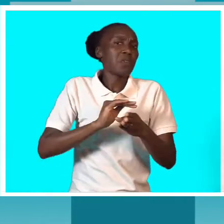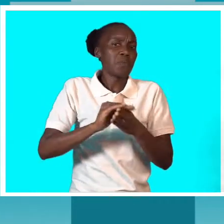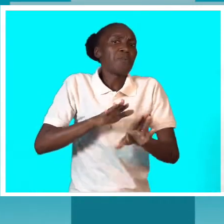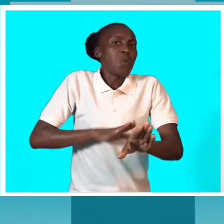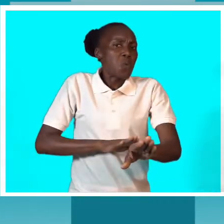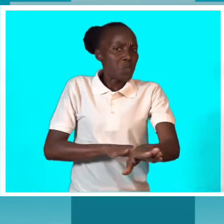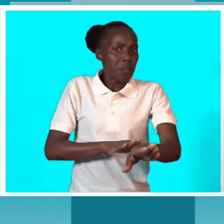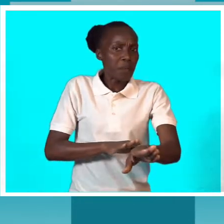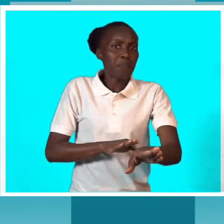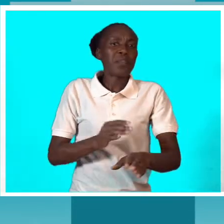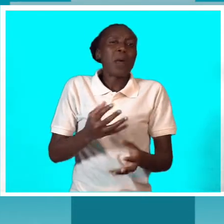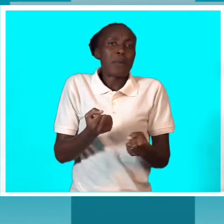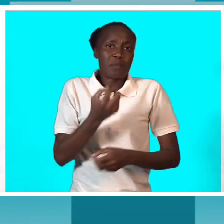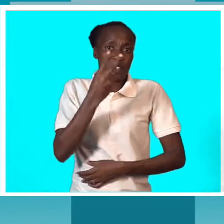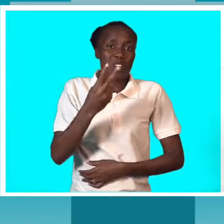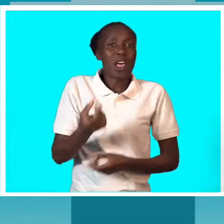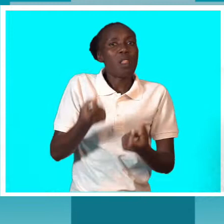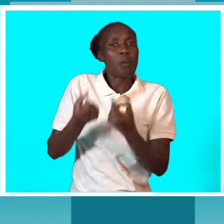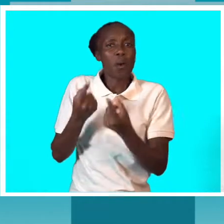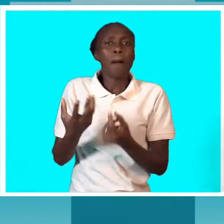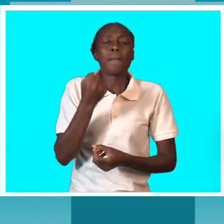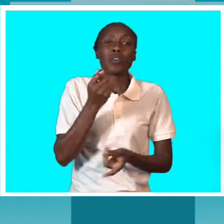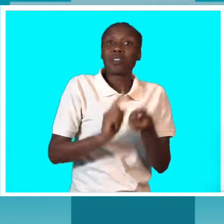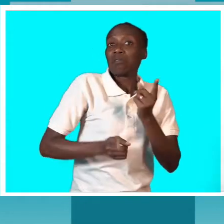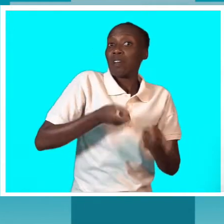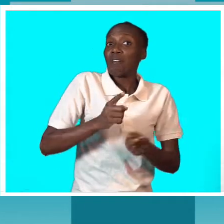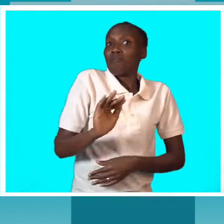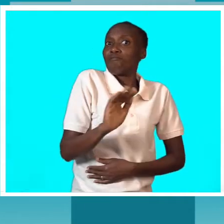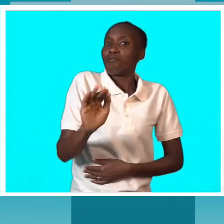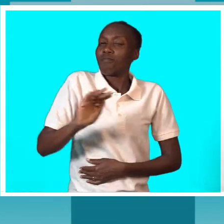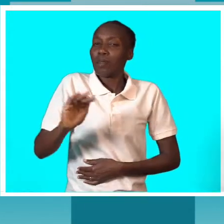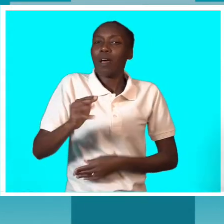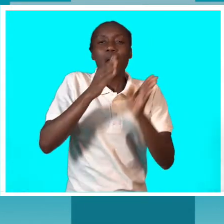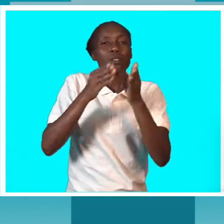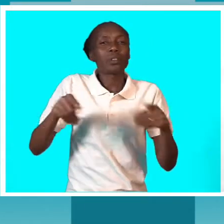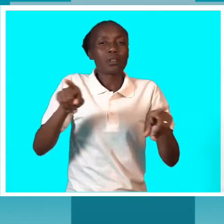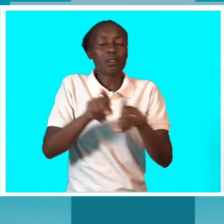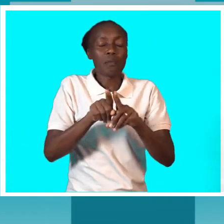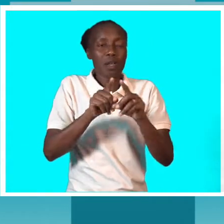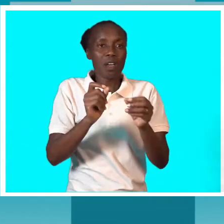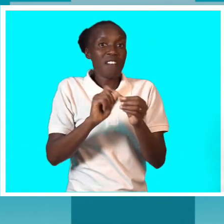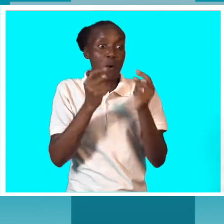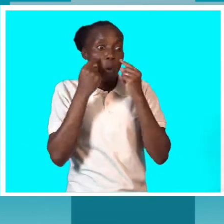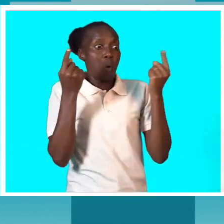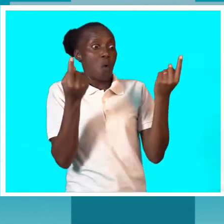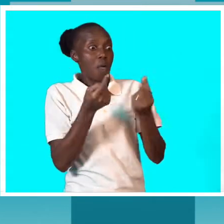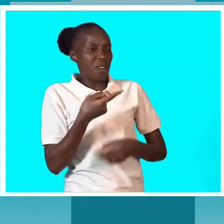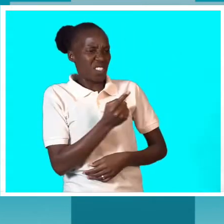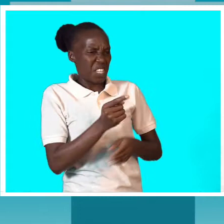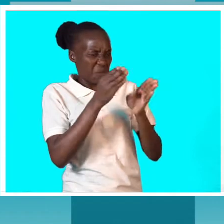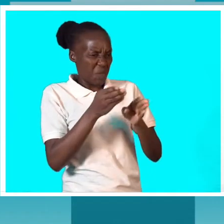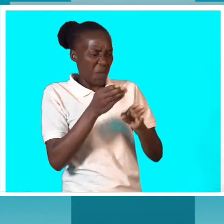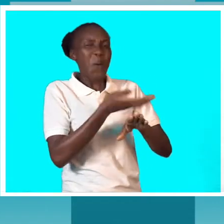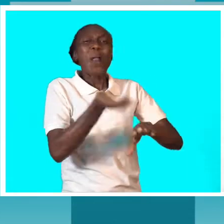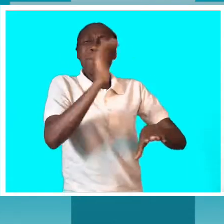coisa. É que é provável que ao nível da comunidade as pessoas também não estejam a olhar para elas como profissionais nesta